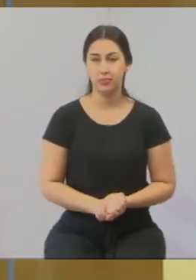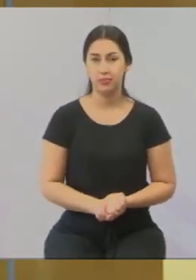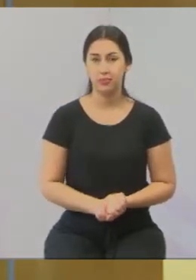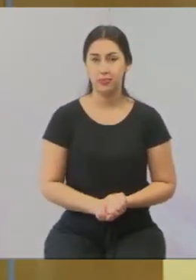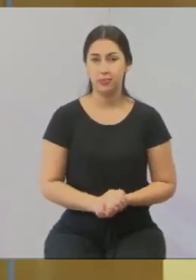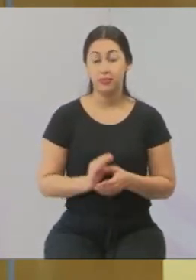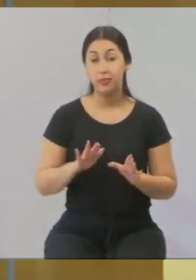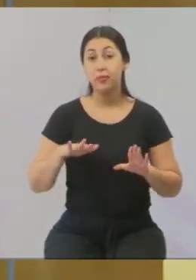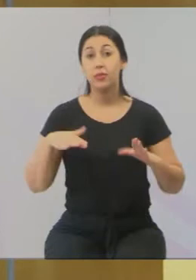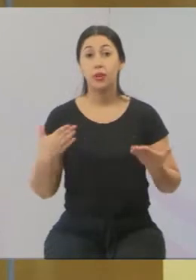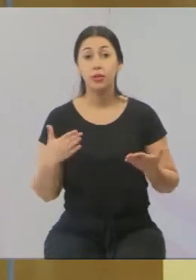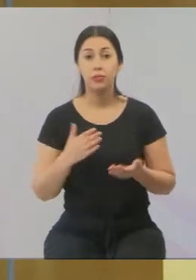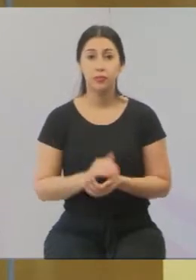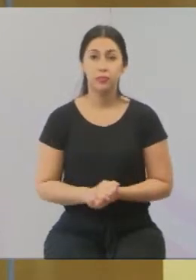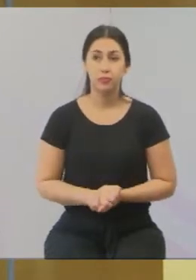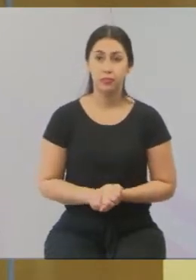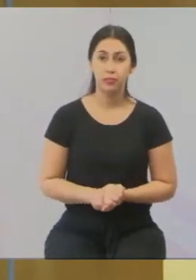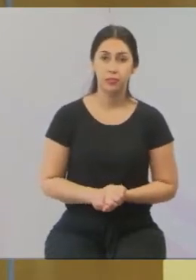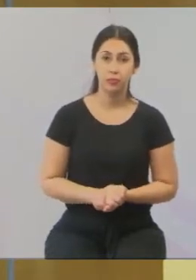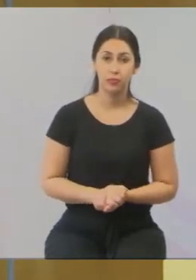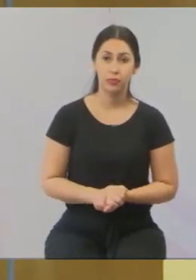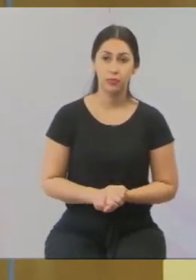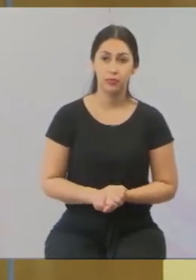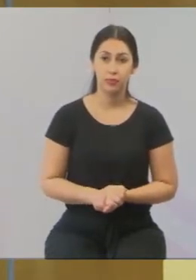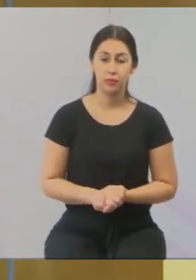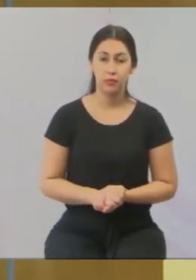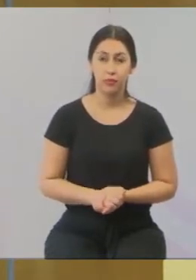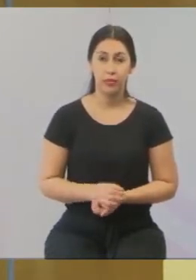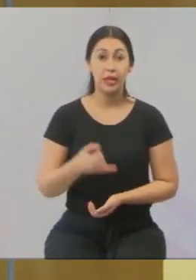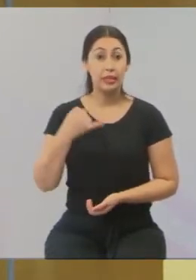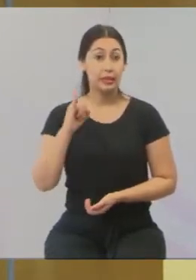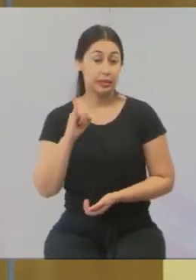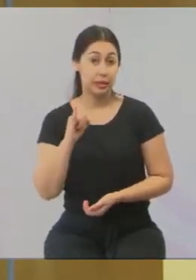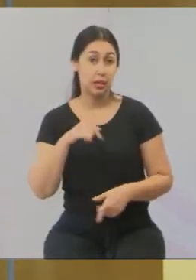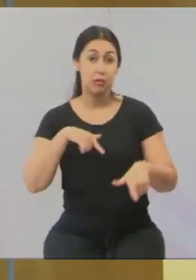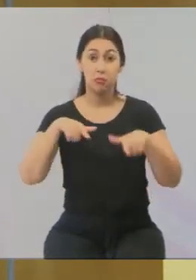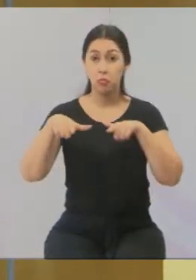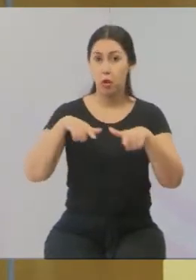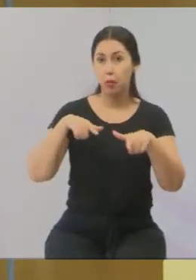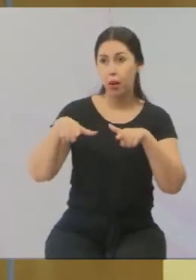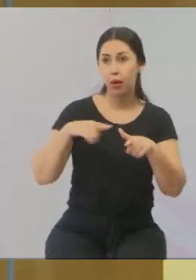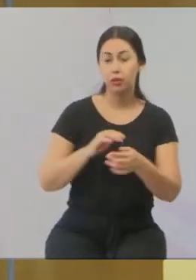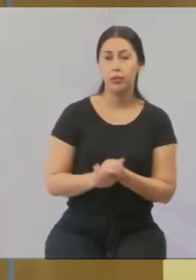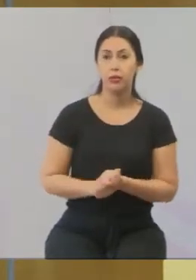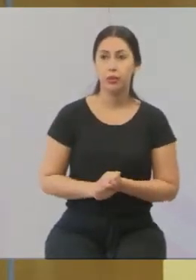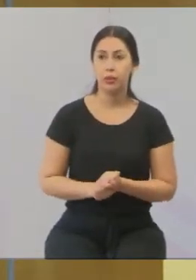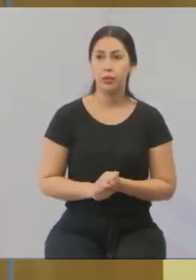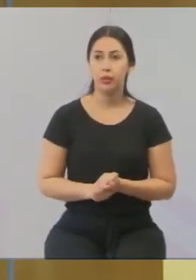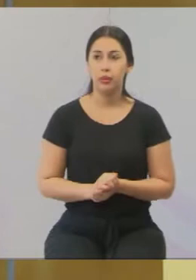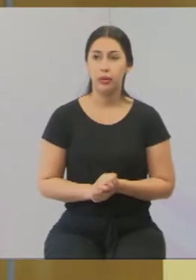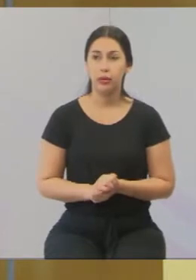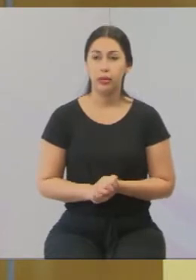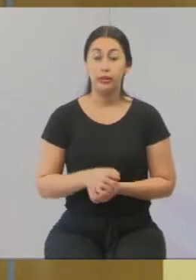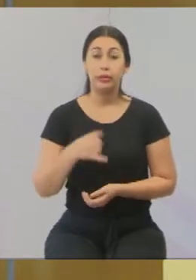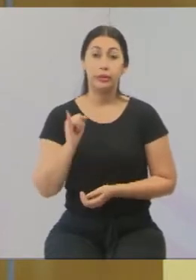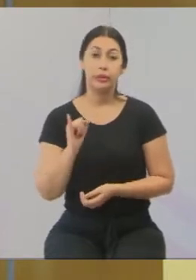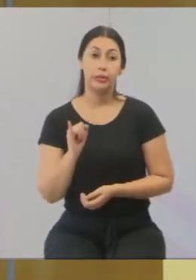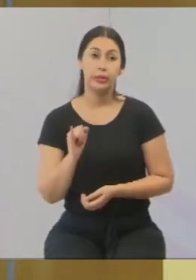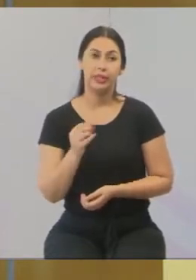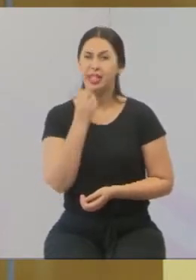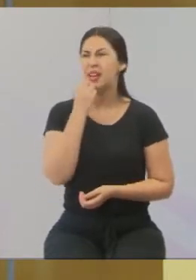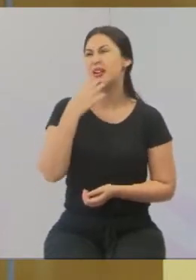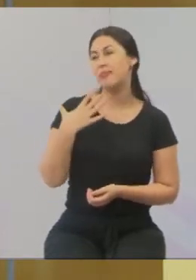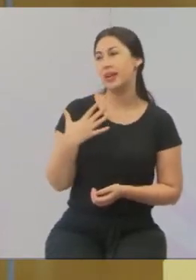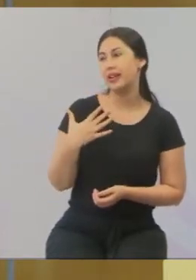Então, se eles fazem esse tipo de trabalho, e aí vai depender do humor, como se diz, se amanheceu de bom humor,